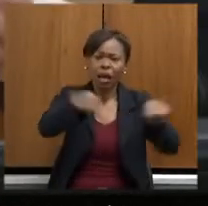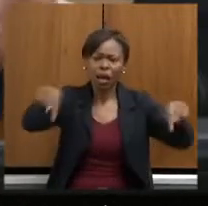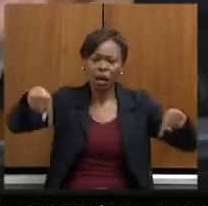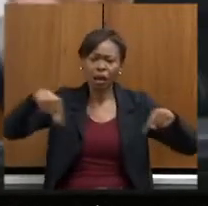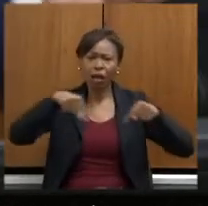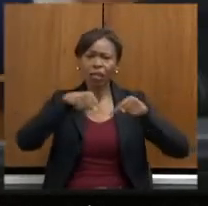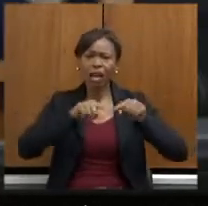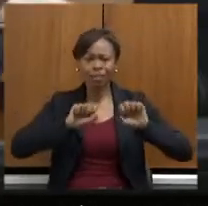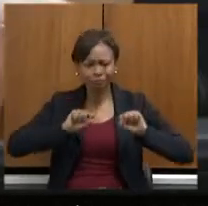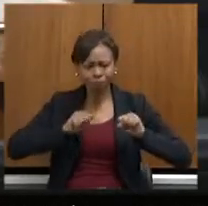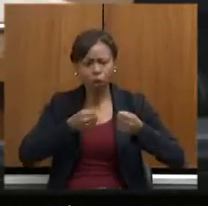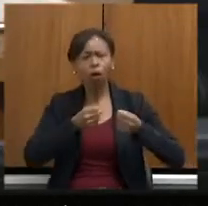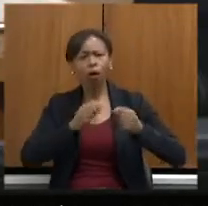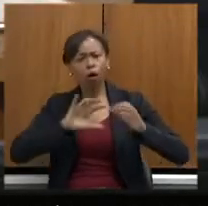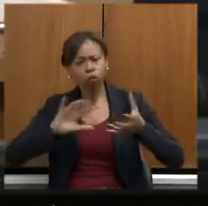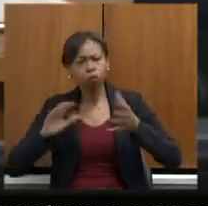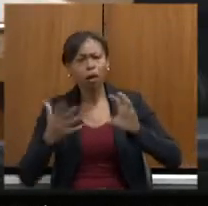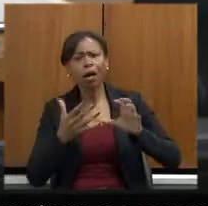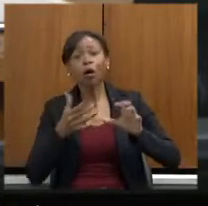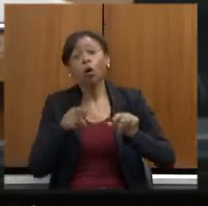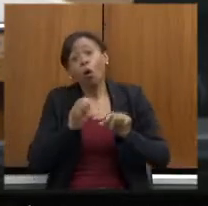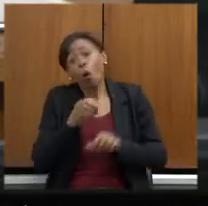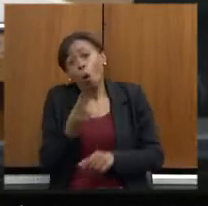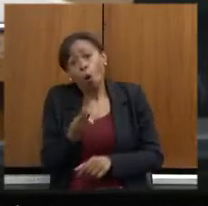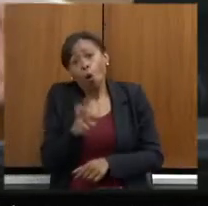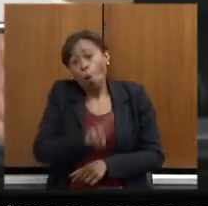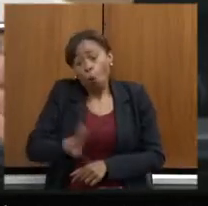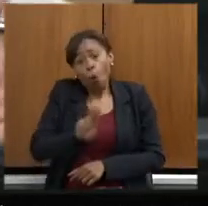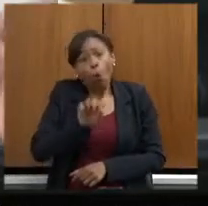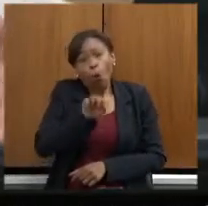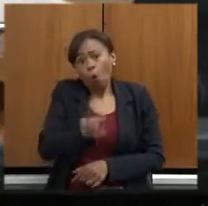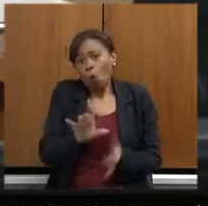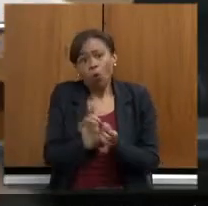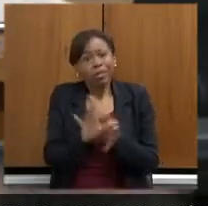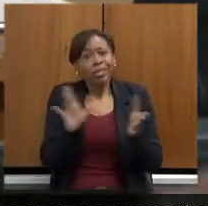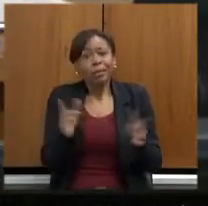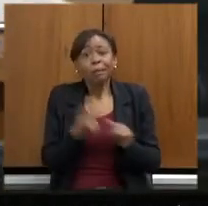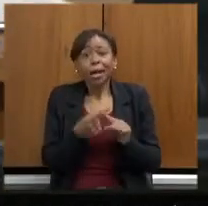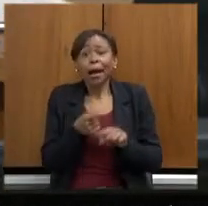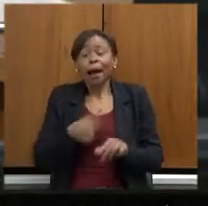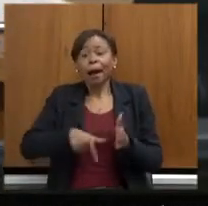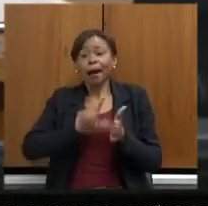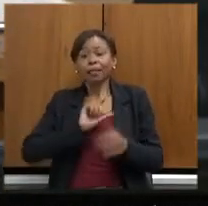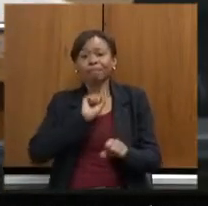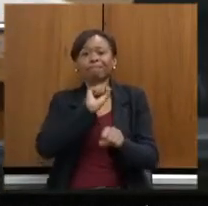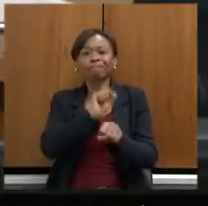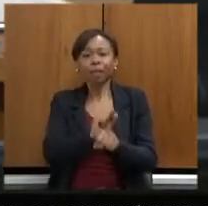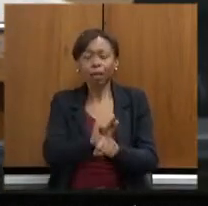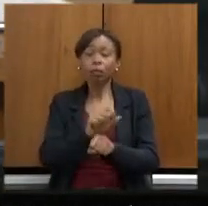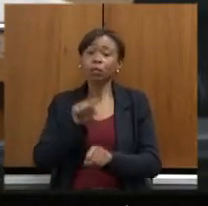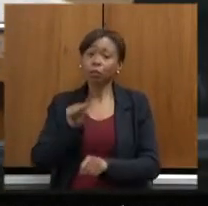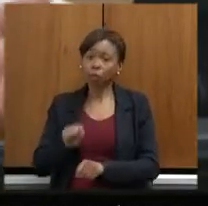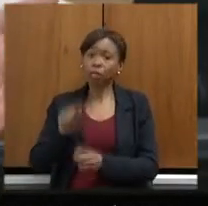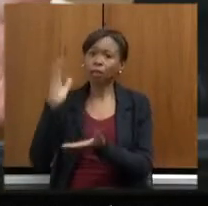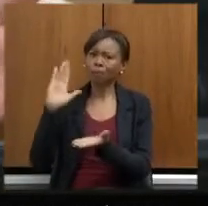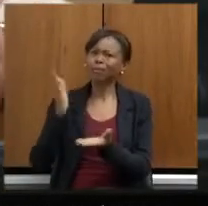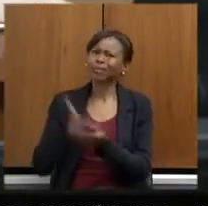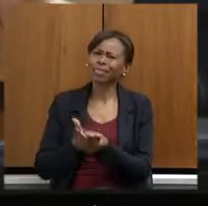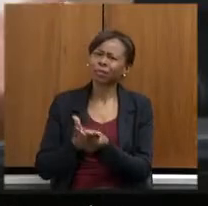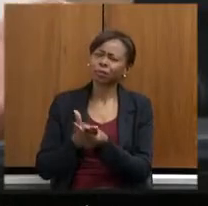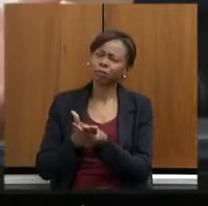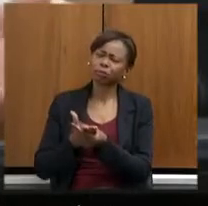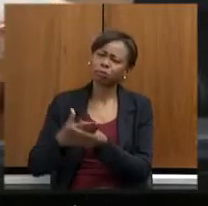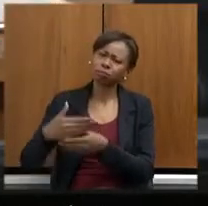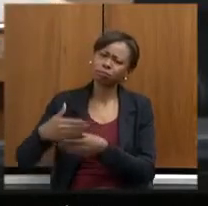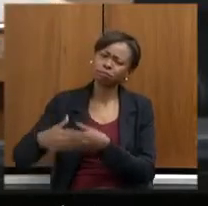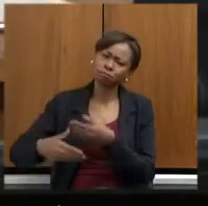certa forma para poder começar a cobrar o uso dessas áreas que isso estava praticamente parado esse processo são realmente também morosos